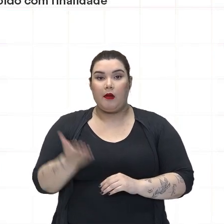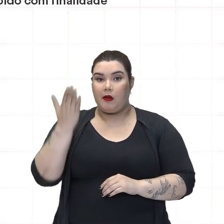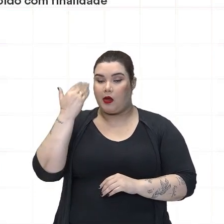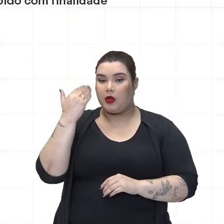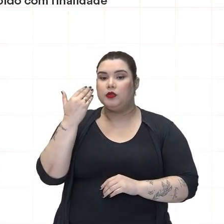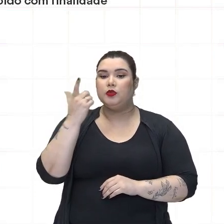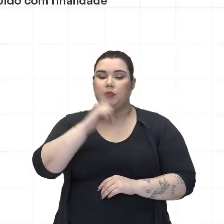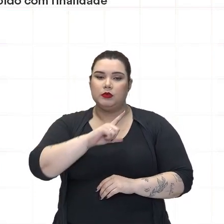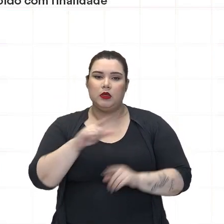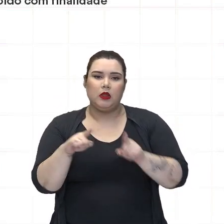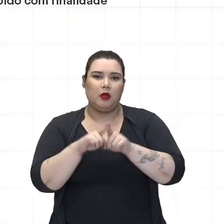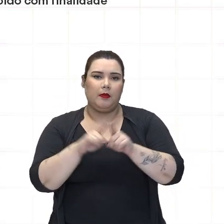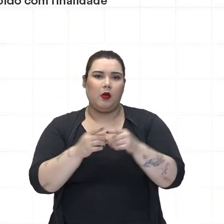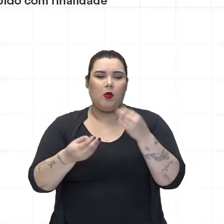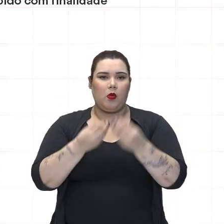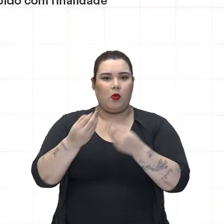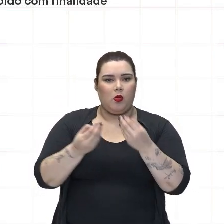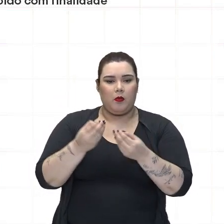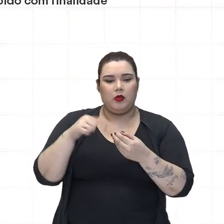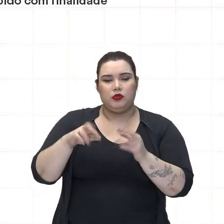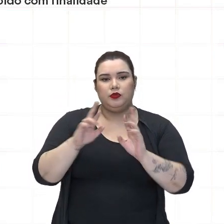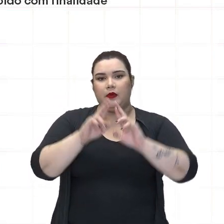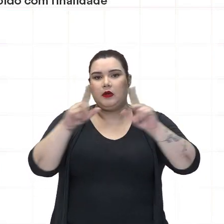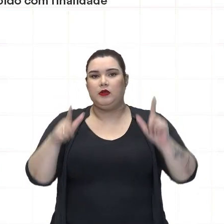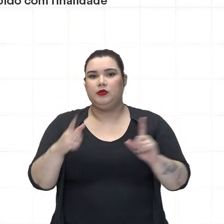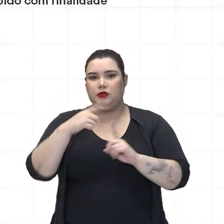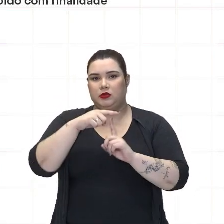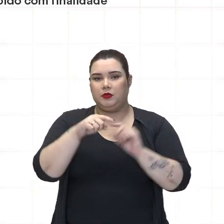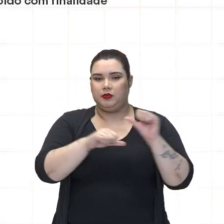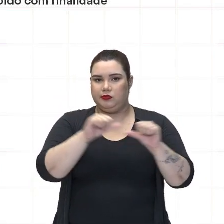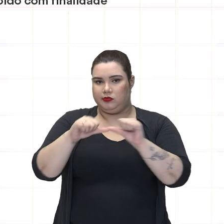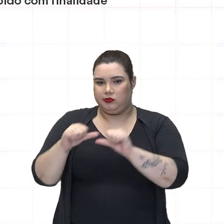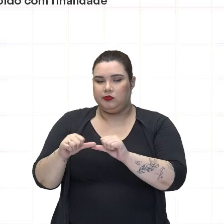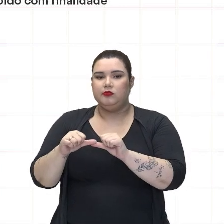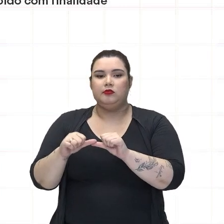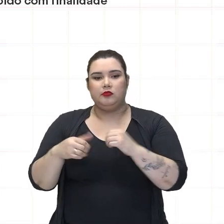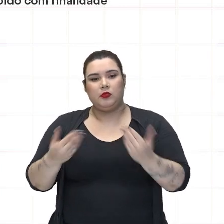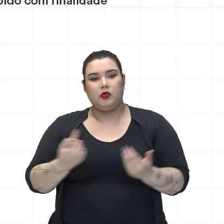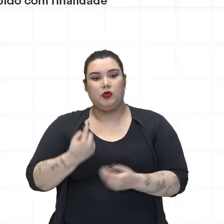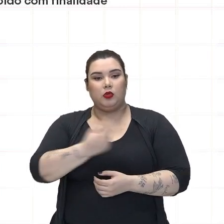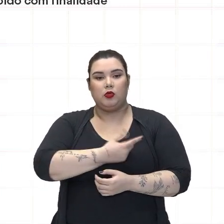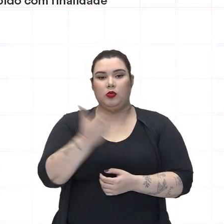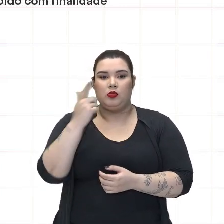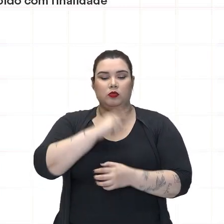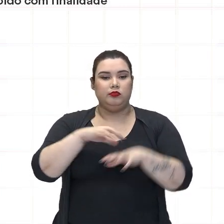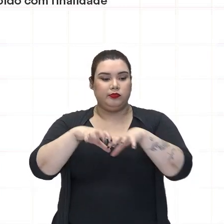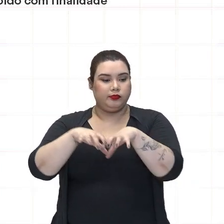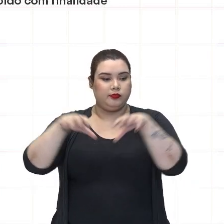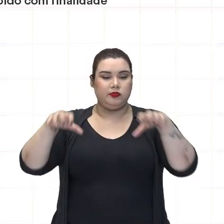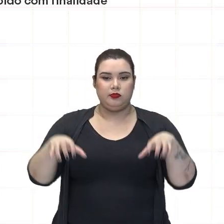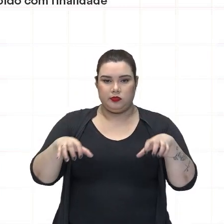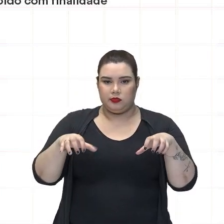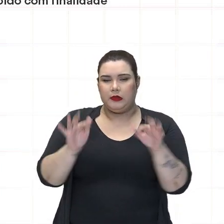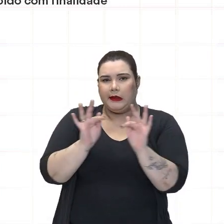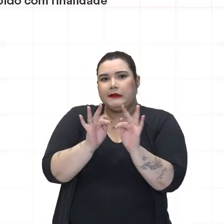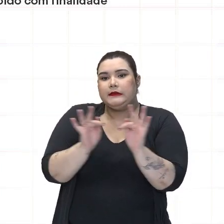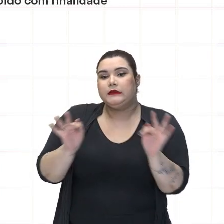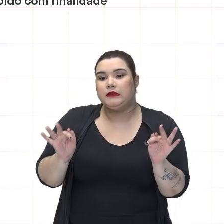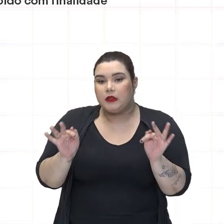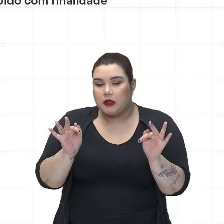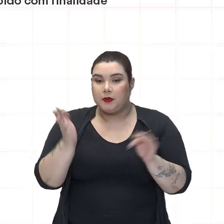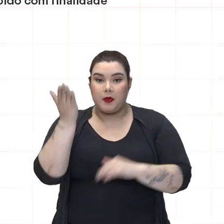até a forma de dividir o mundo era diferente na época, né? A gente conseguia dividir o mundo de maneira muito mais simples,